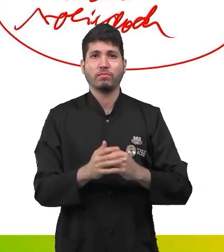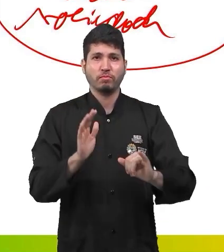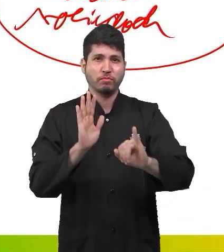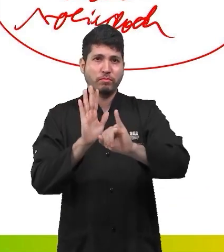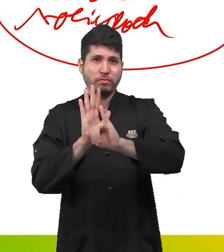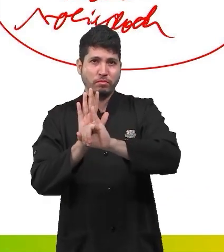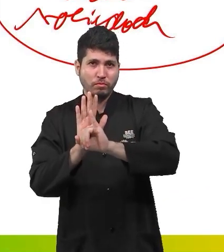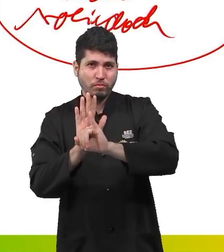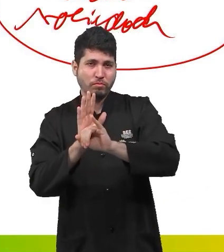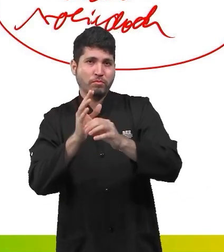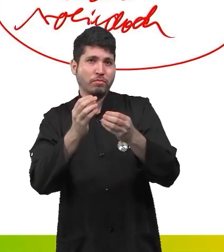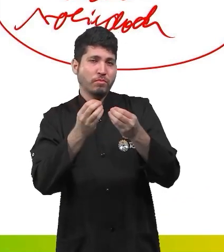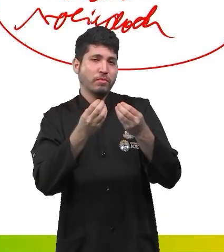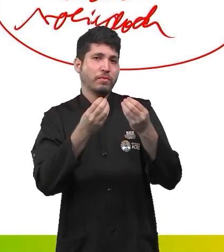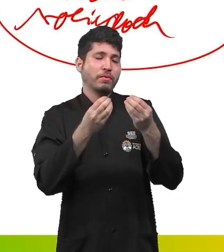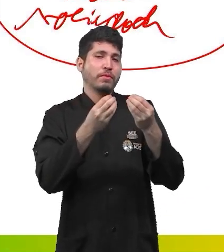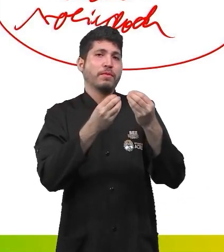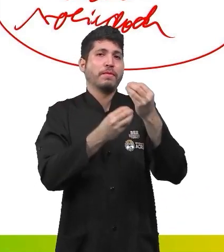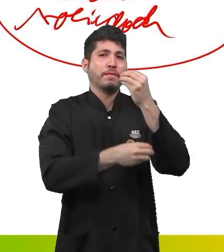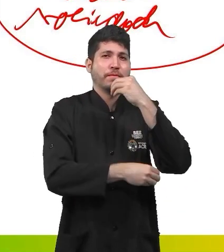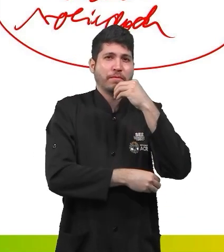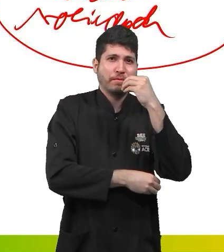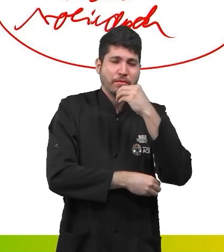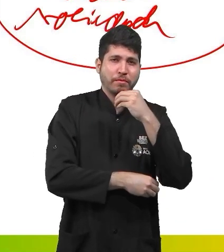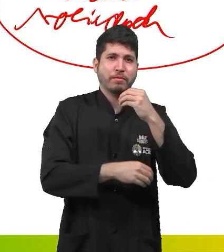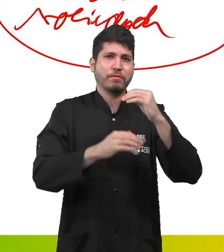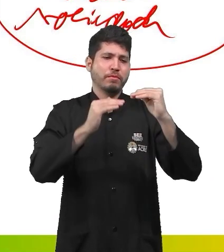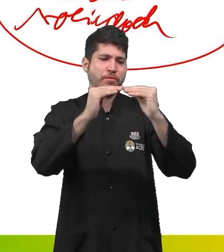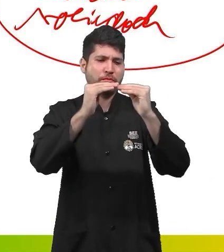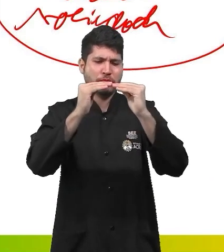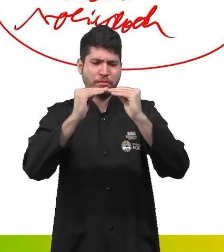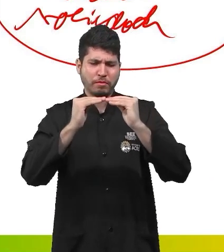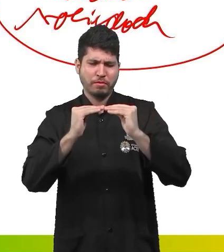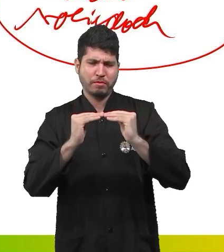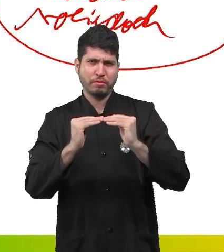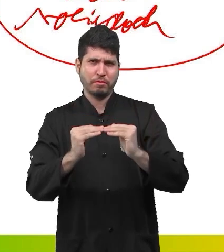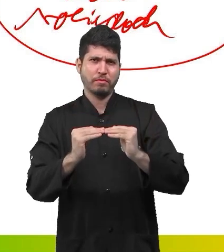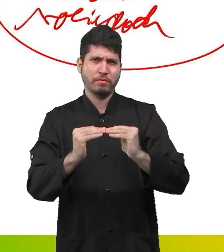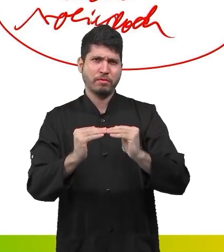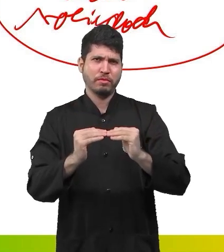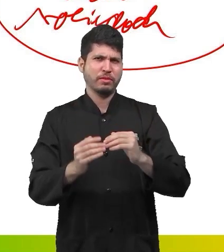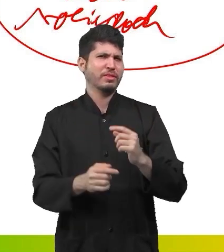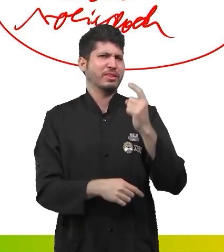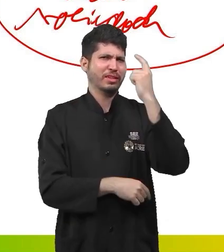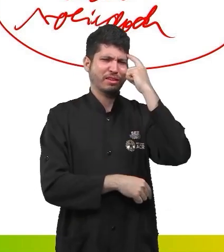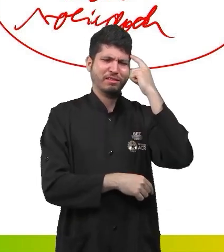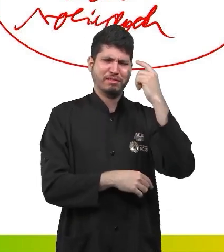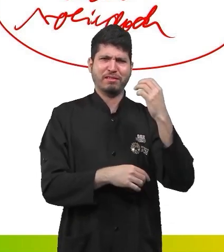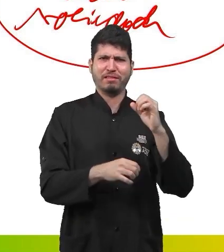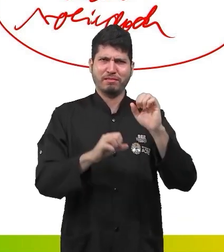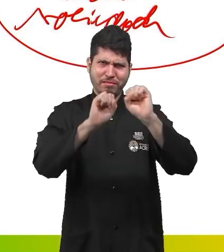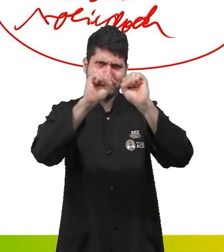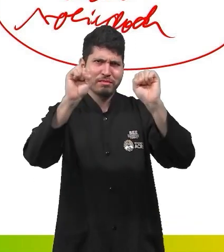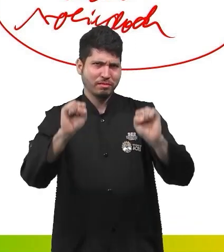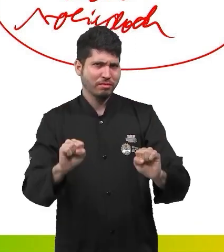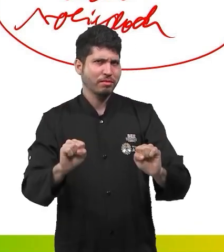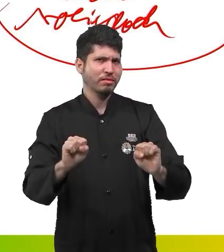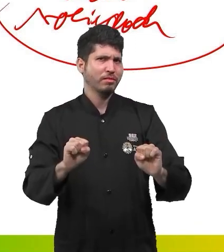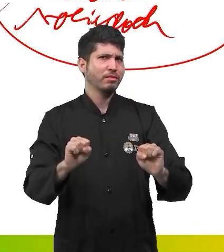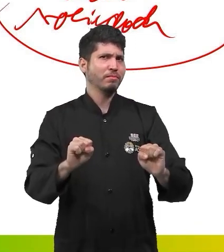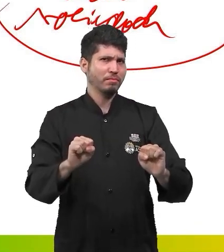nacional frágil e inferior. Inferior significa que a gente ainda está colocando no sistema de hierarquia como se houvesse uma melhor que a outra.